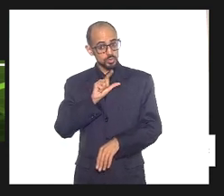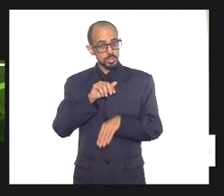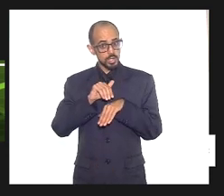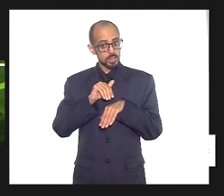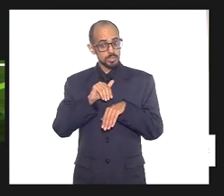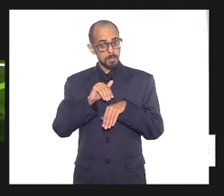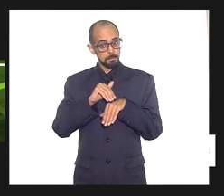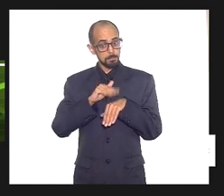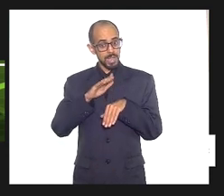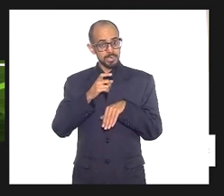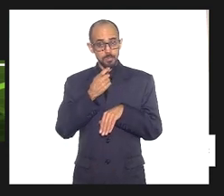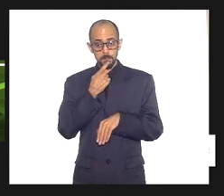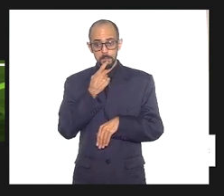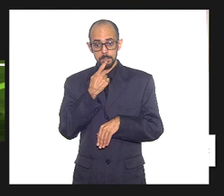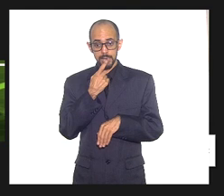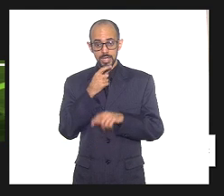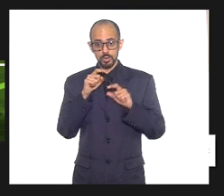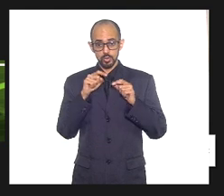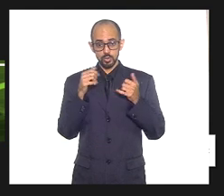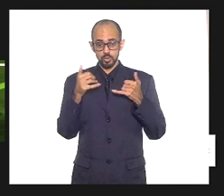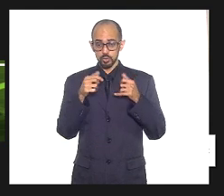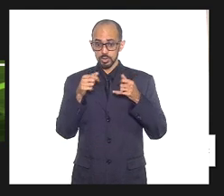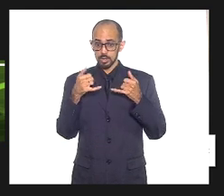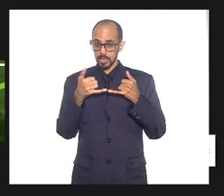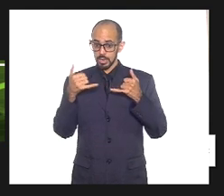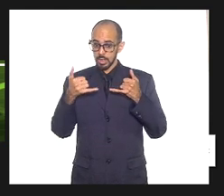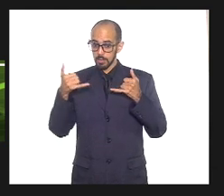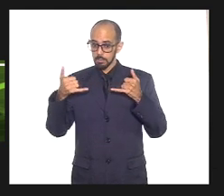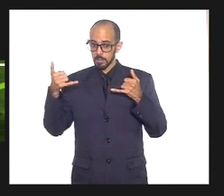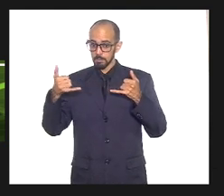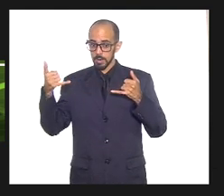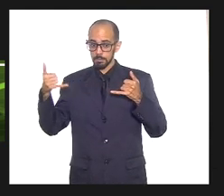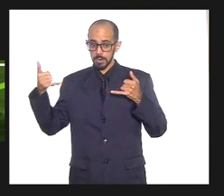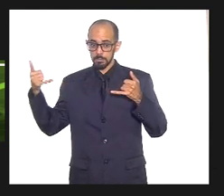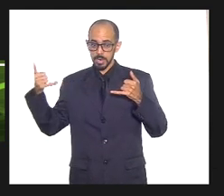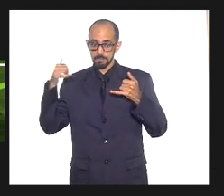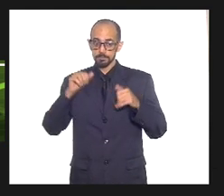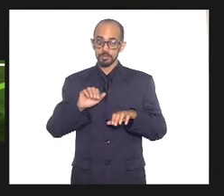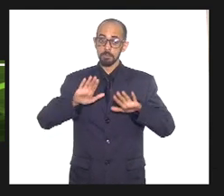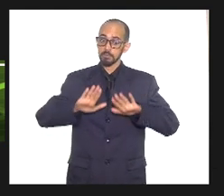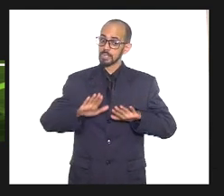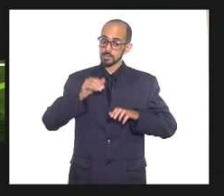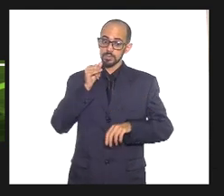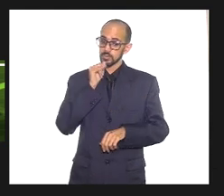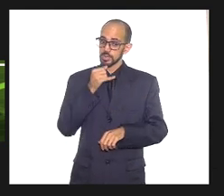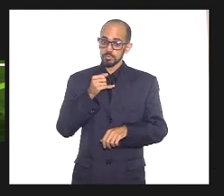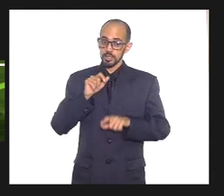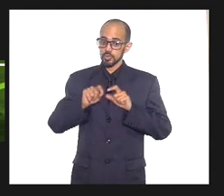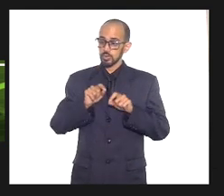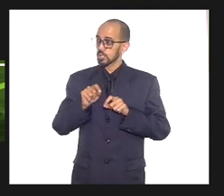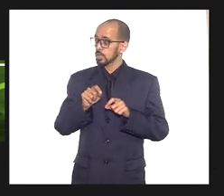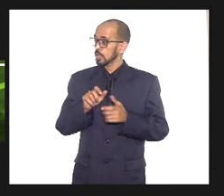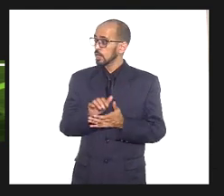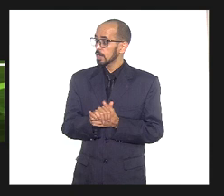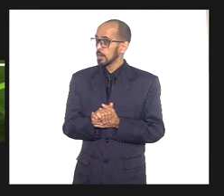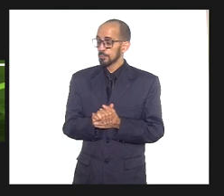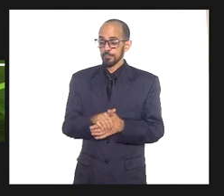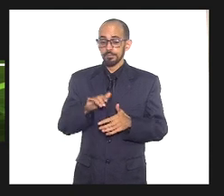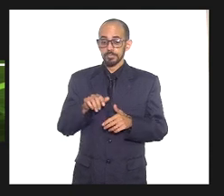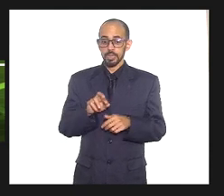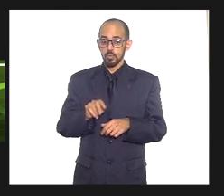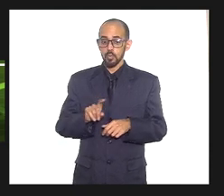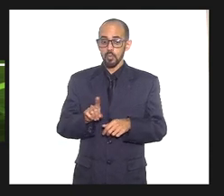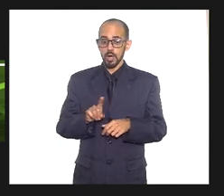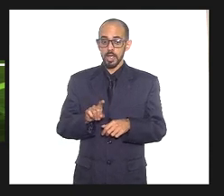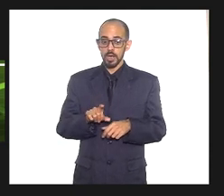próximo da linha, pelo menos, né? Mas, infelizmente, não no caso da liquidez, né? A